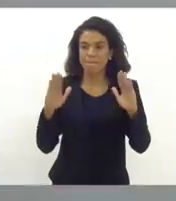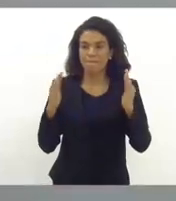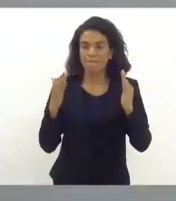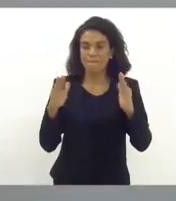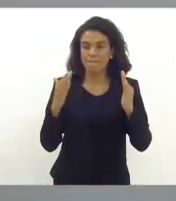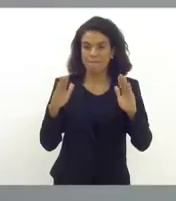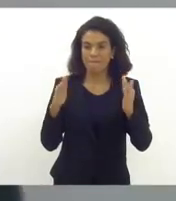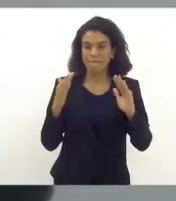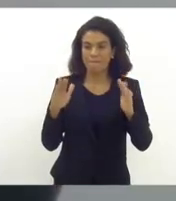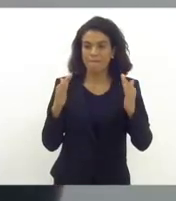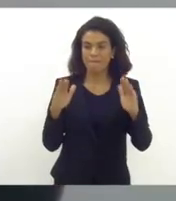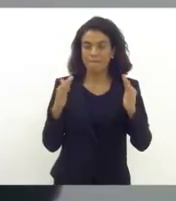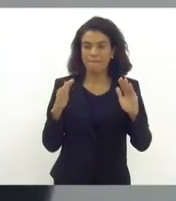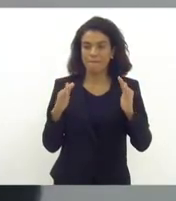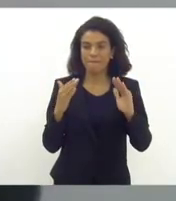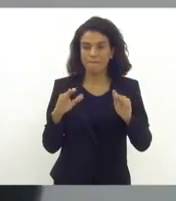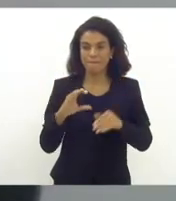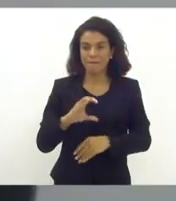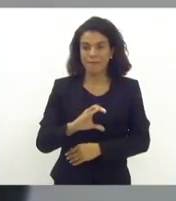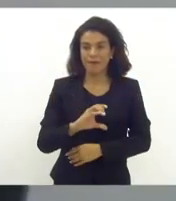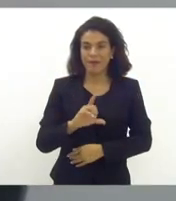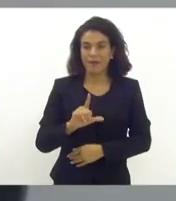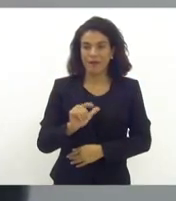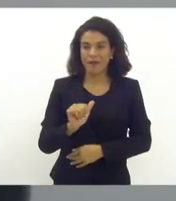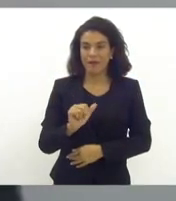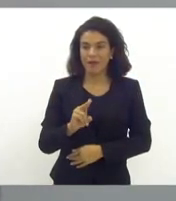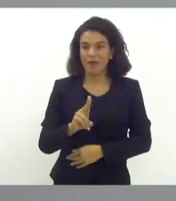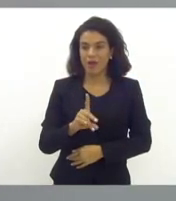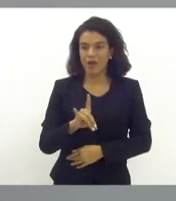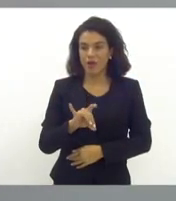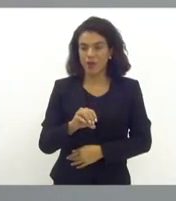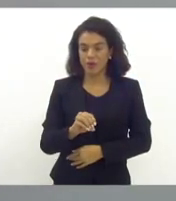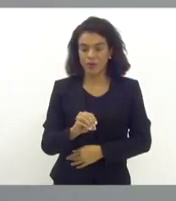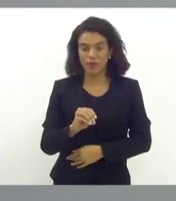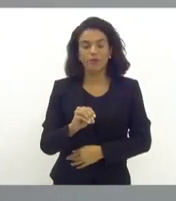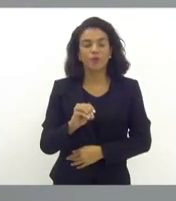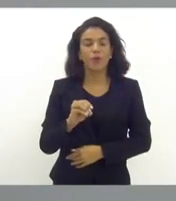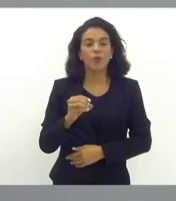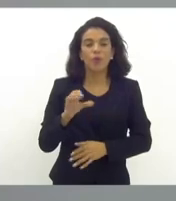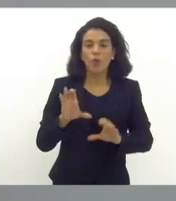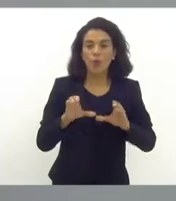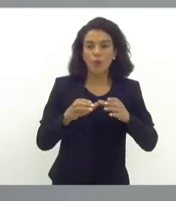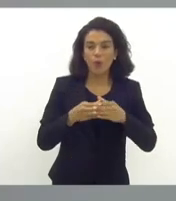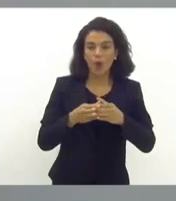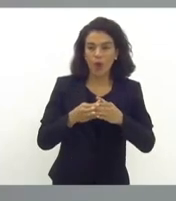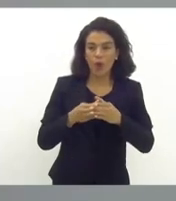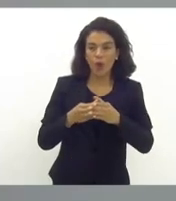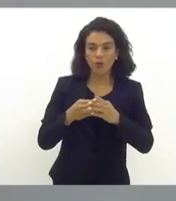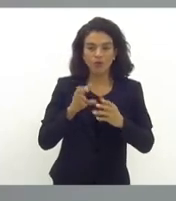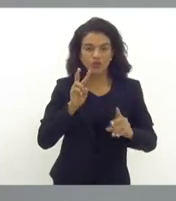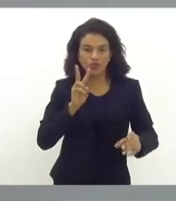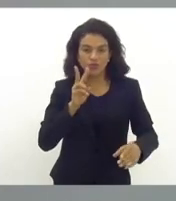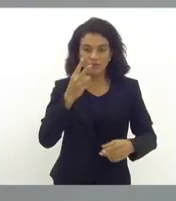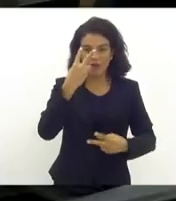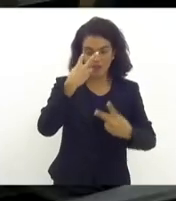Obrigado Vitor é Cláudio Magalhães do bloco te vejo por dentro sou da radiologia